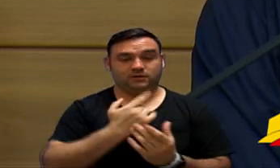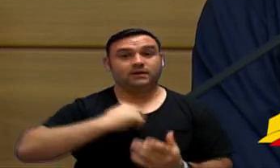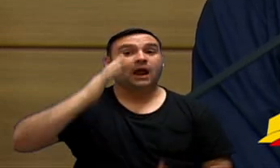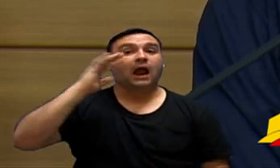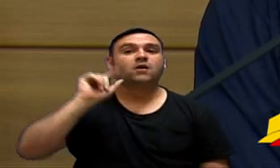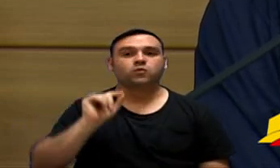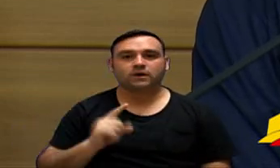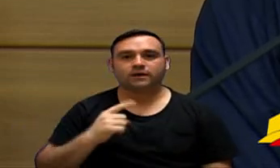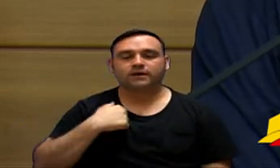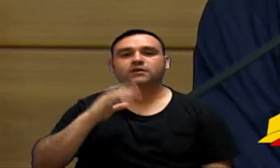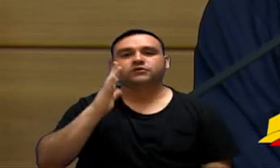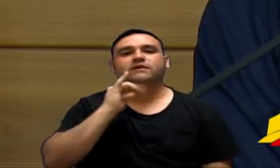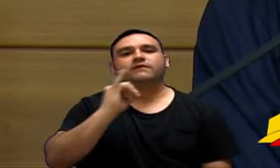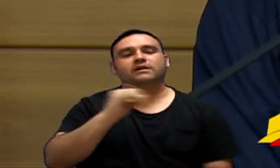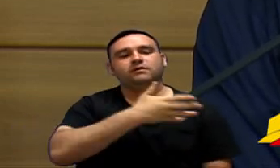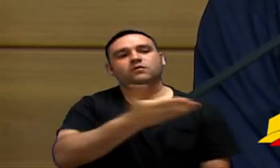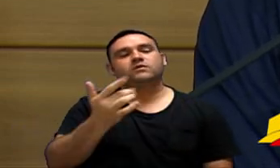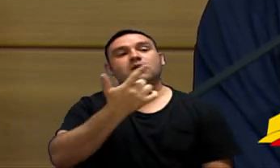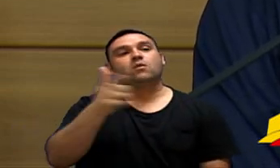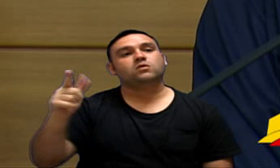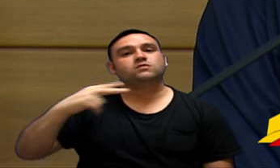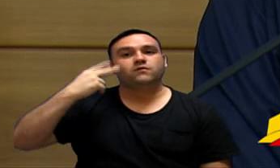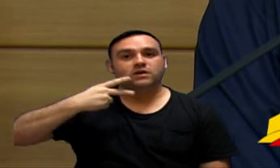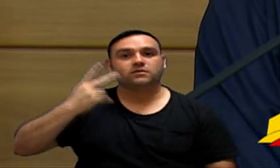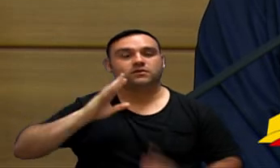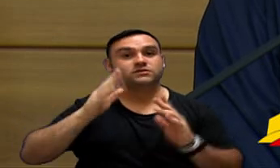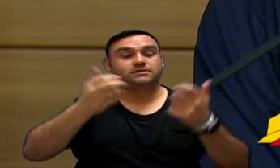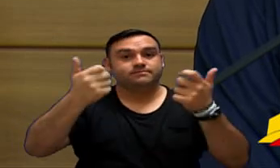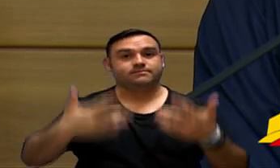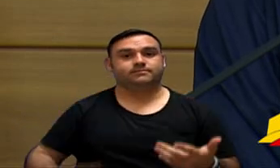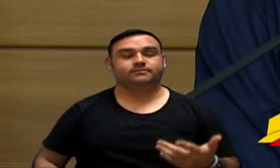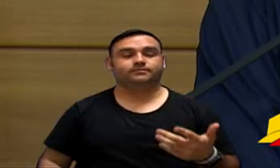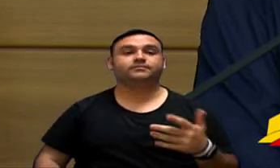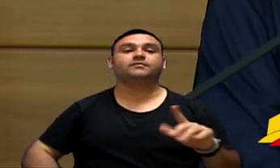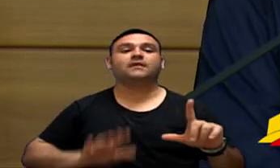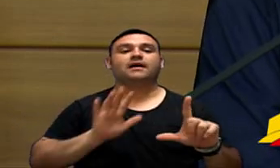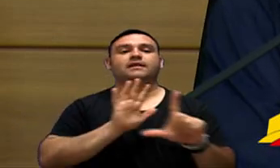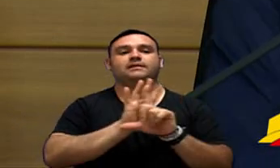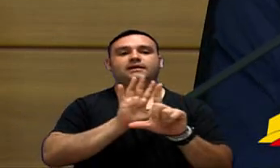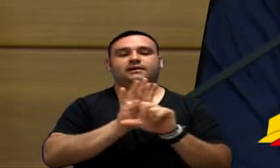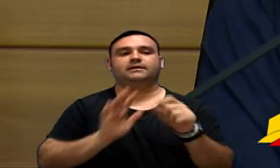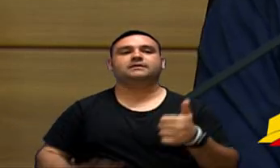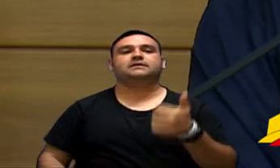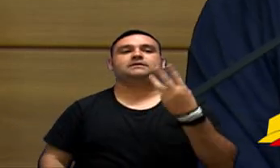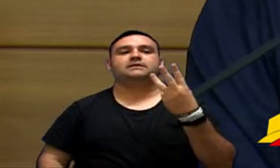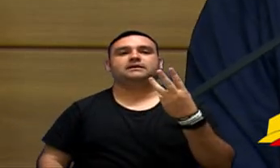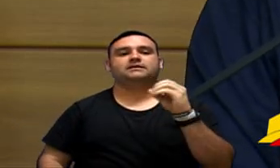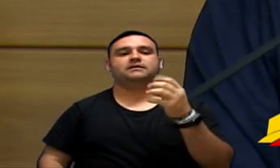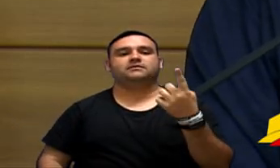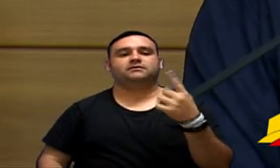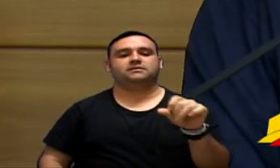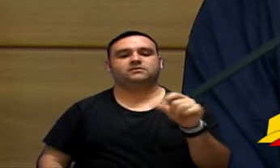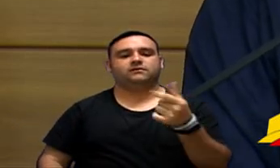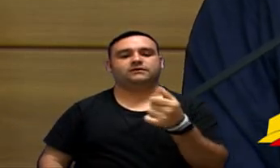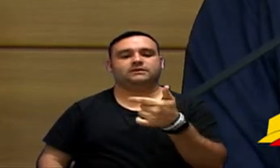já foi dito à senhora e aos demais vereadores aqui, a Lei 13.019 de